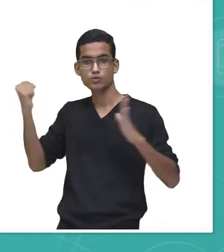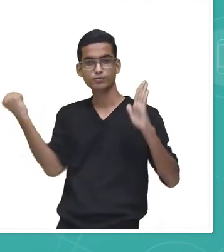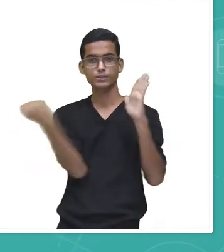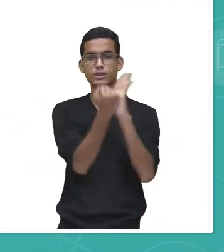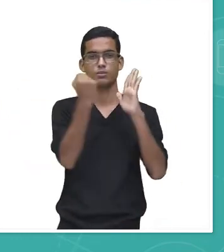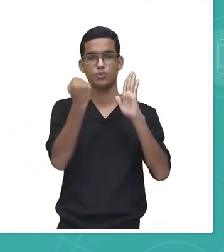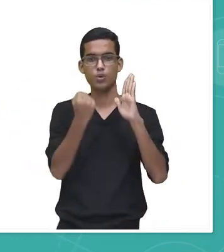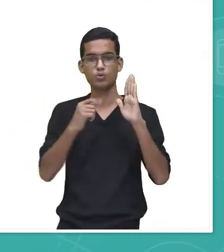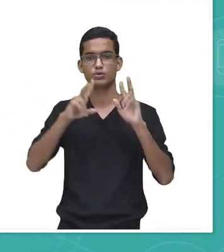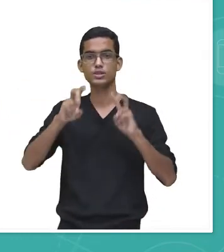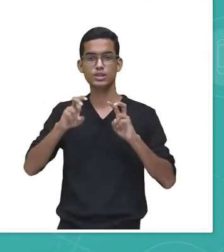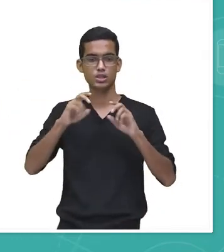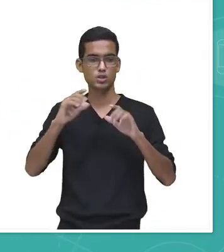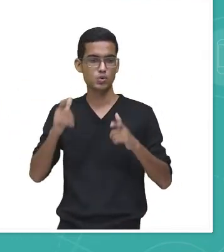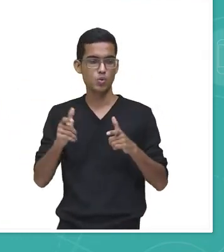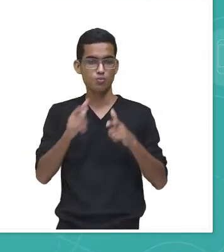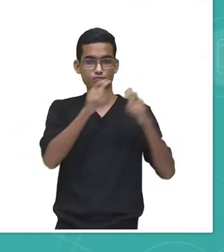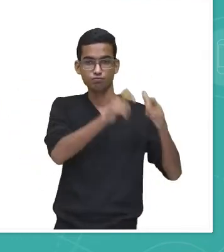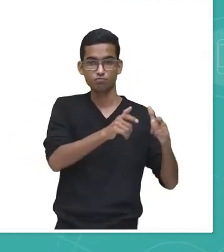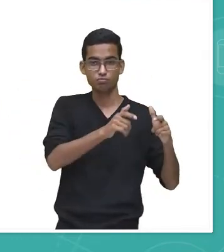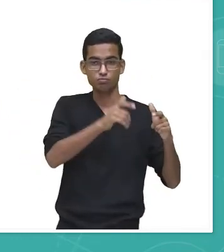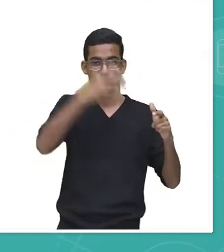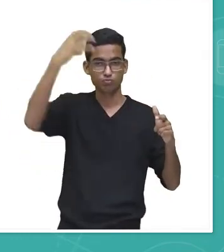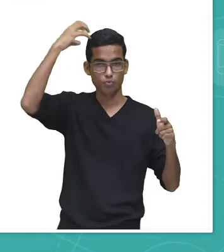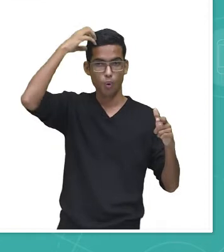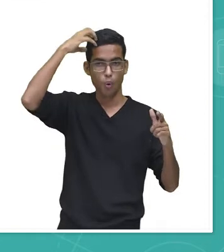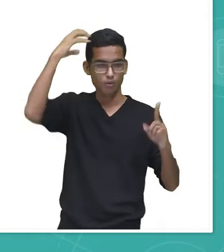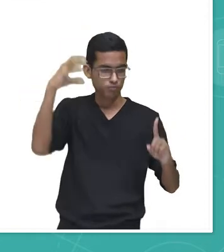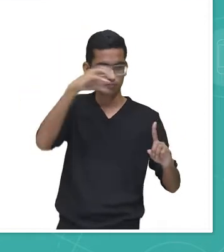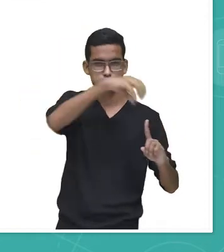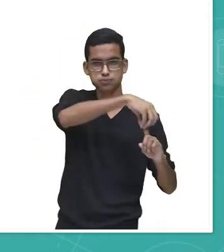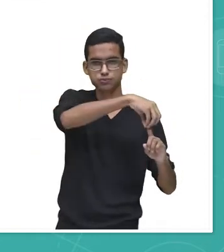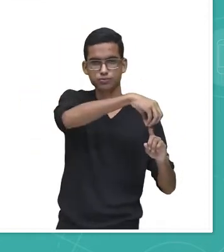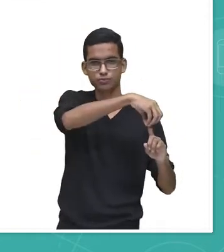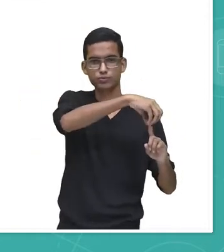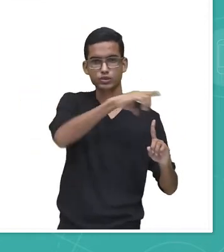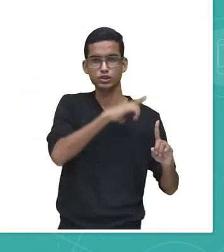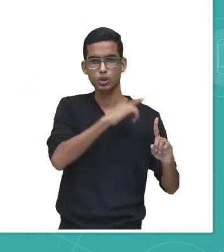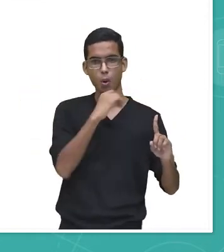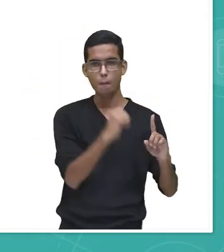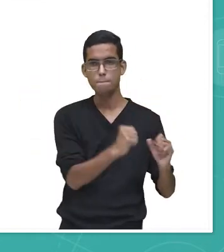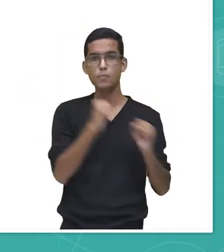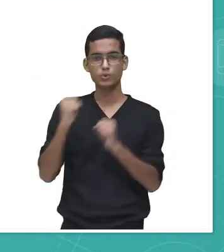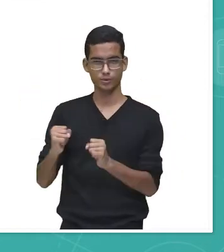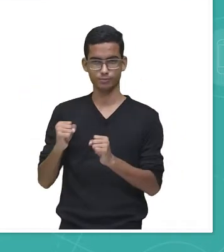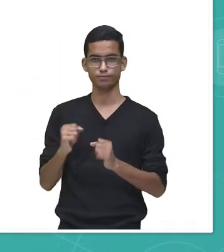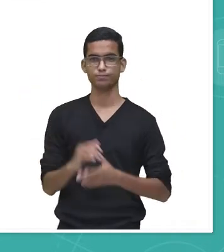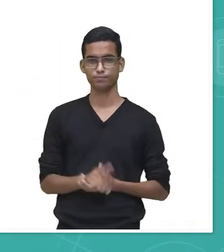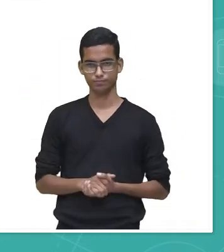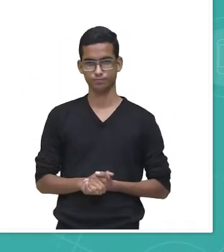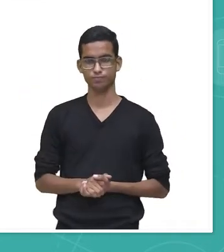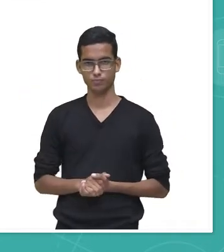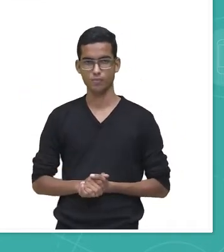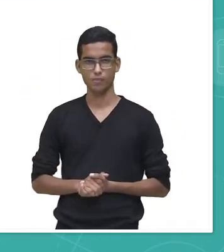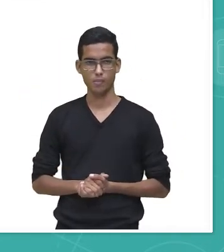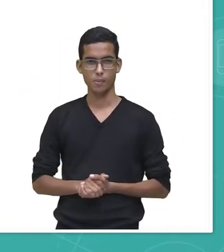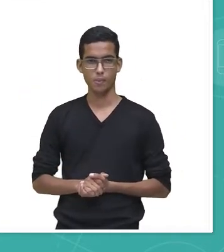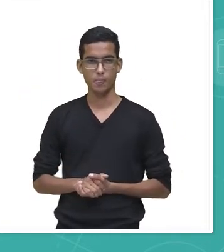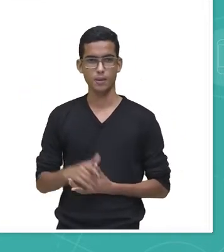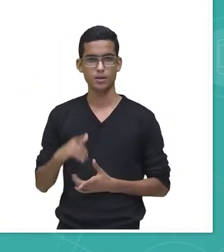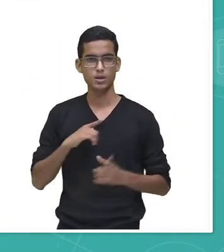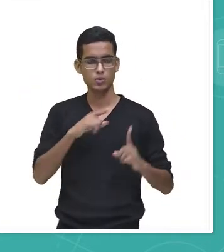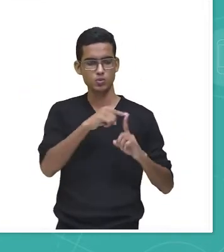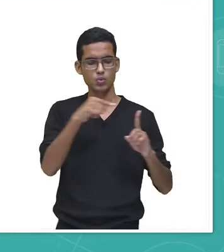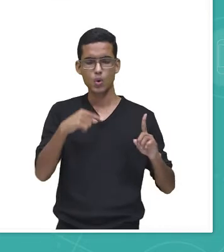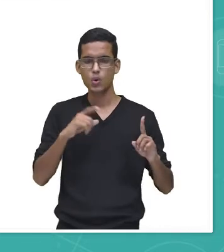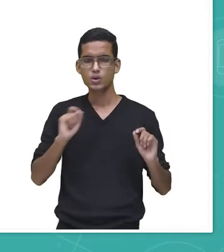Essa relação, ela é chamada de sucerania e vassalagem. Por quê? Eu tenho a figura do rei e eu tenho os suceranos. Esses suceranos, eles